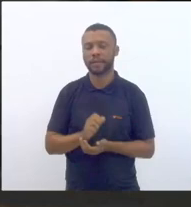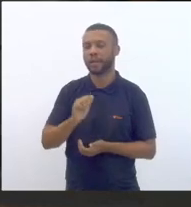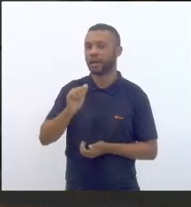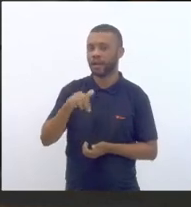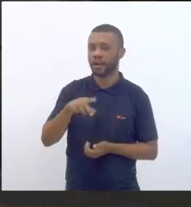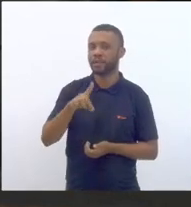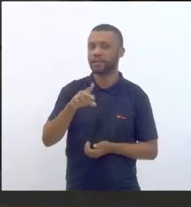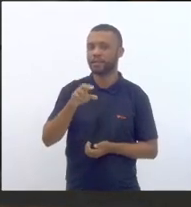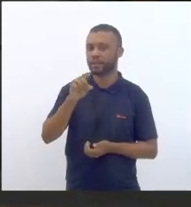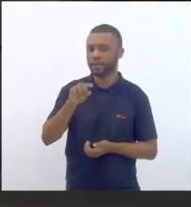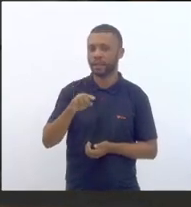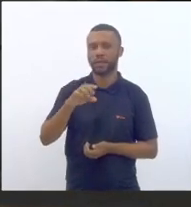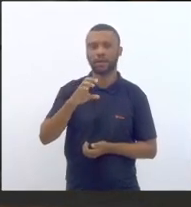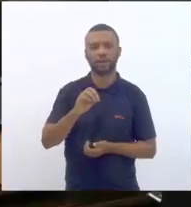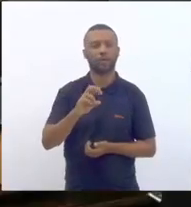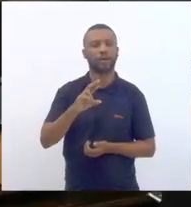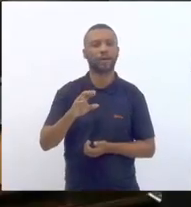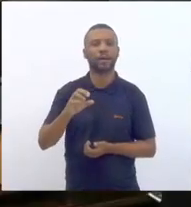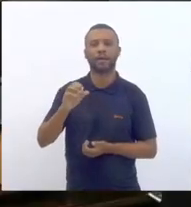Correia.